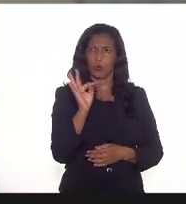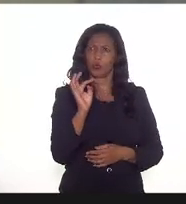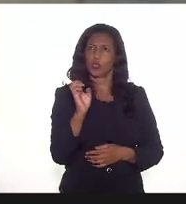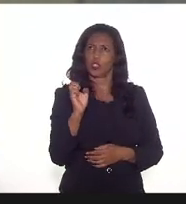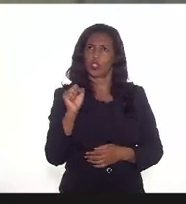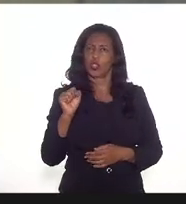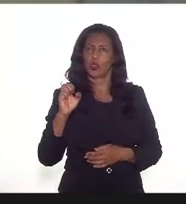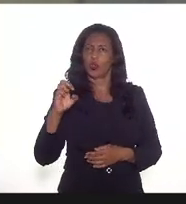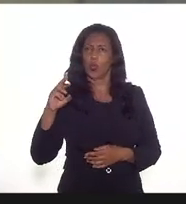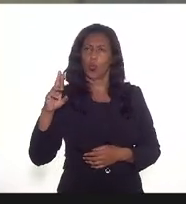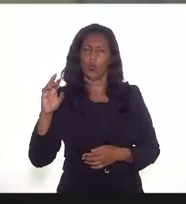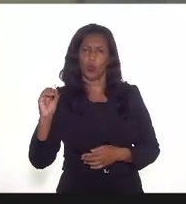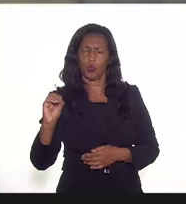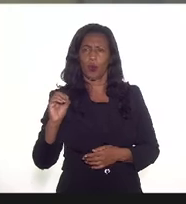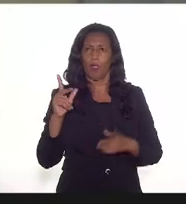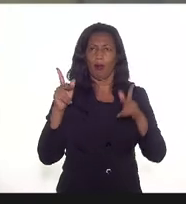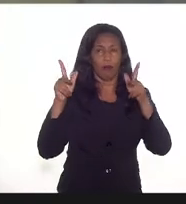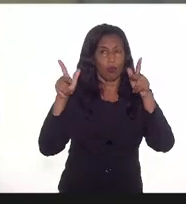é igual